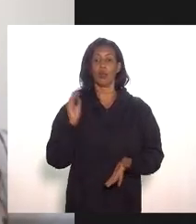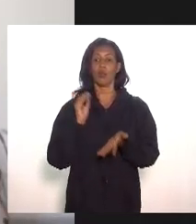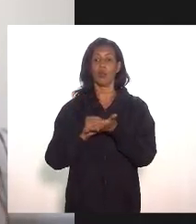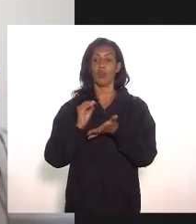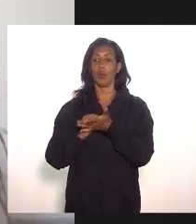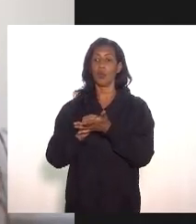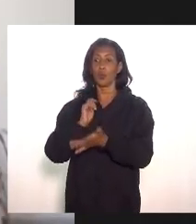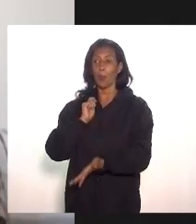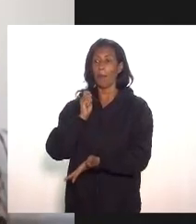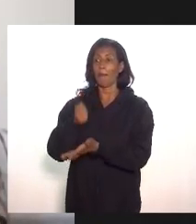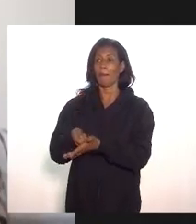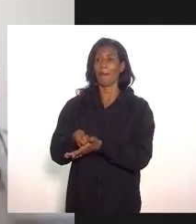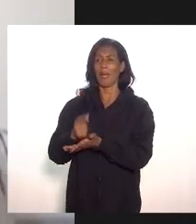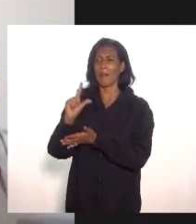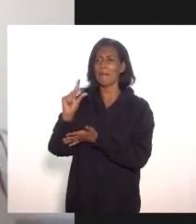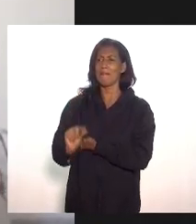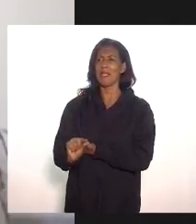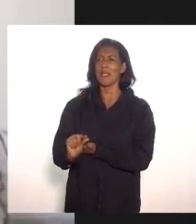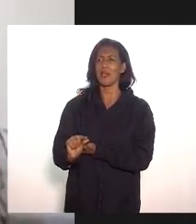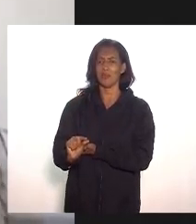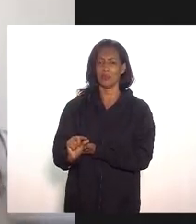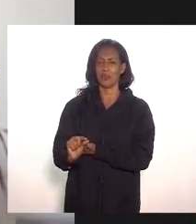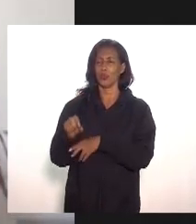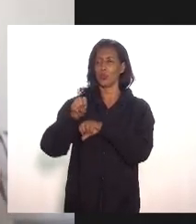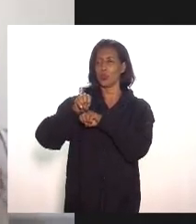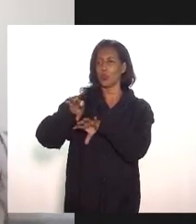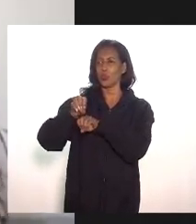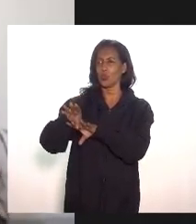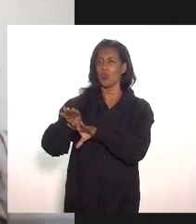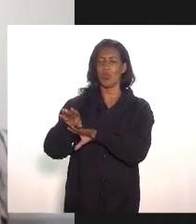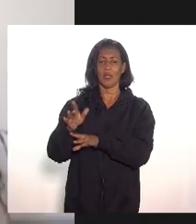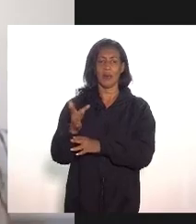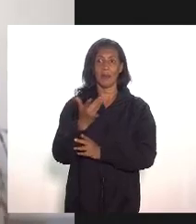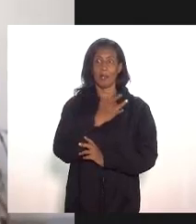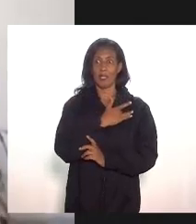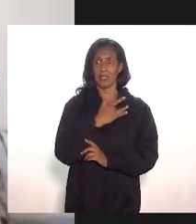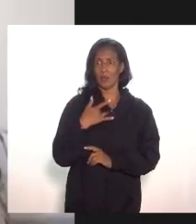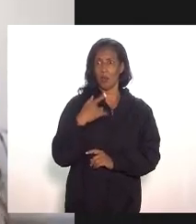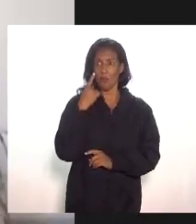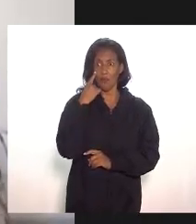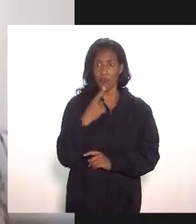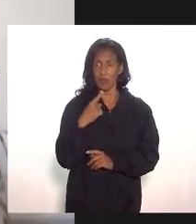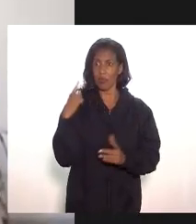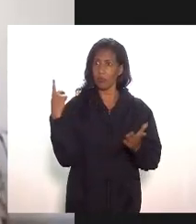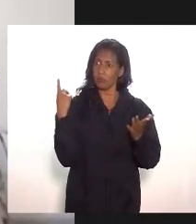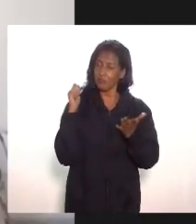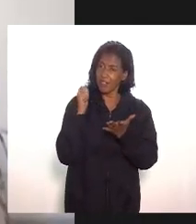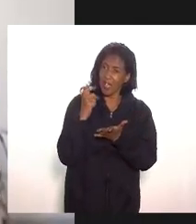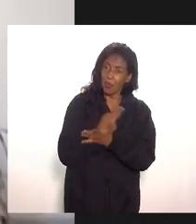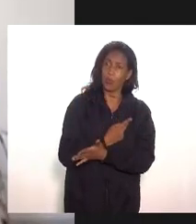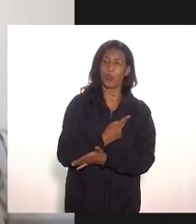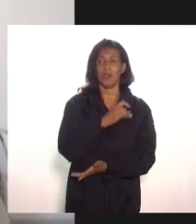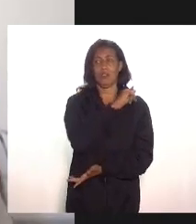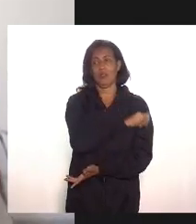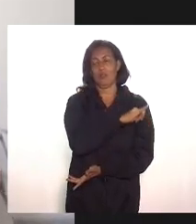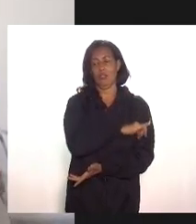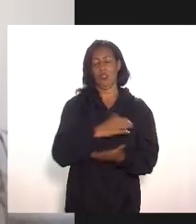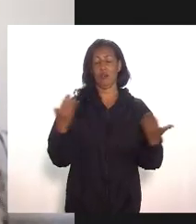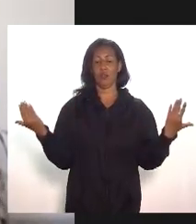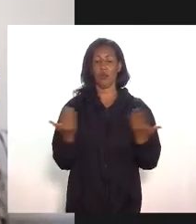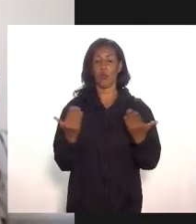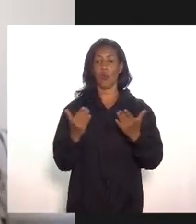foi o mínimo para a educação, para a saúde. Isso vimos acontecer no Rio de Janeiro. Então, hoje,